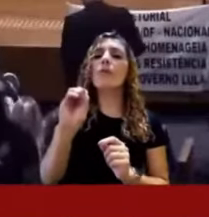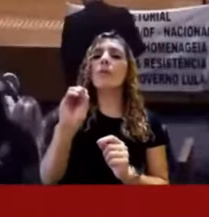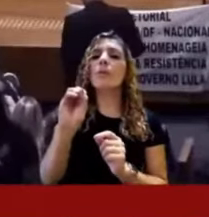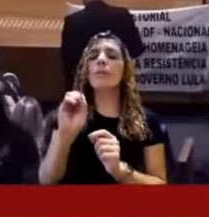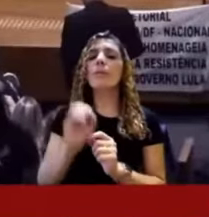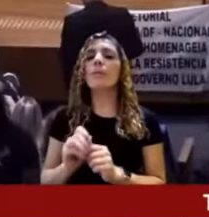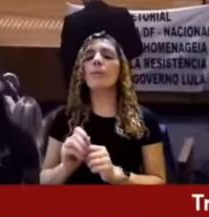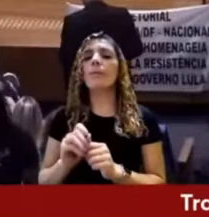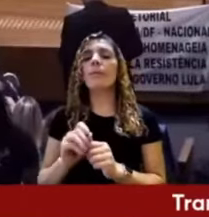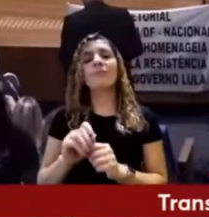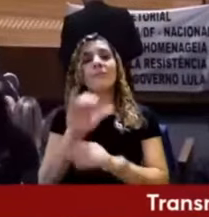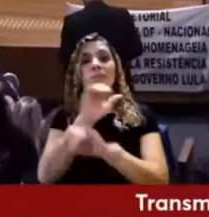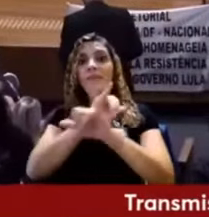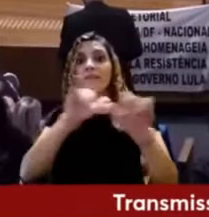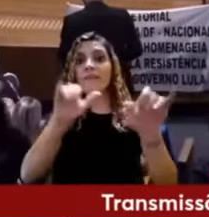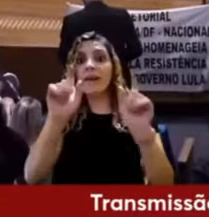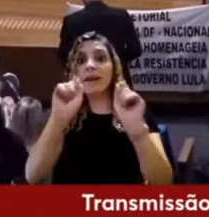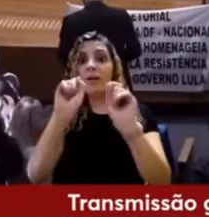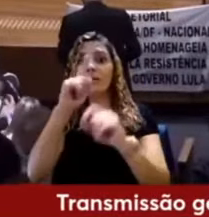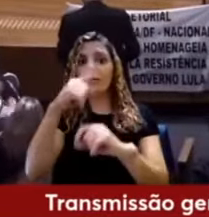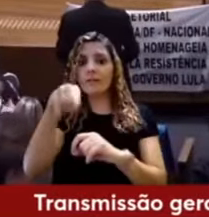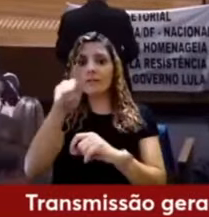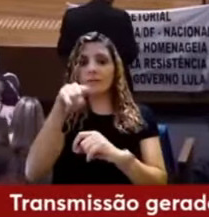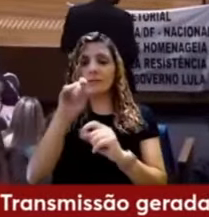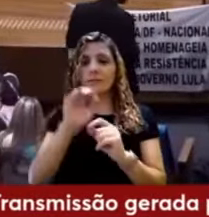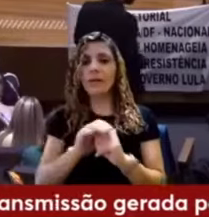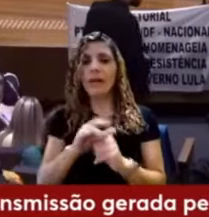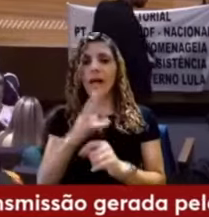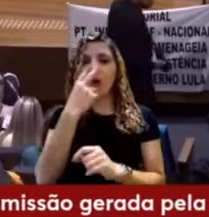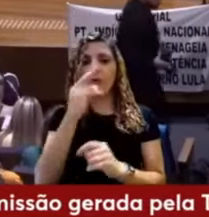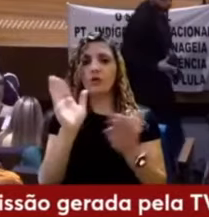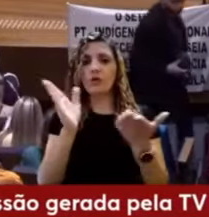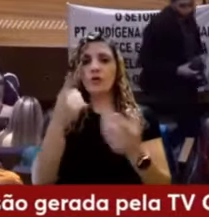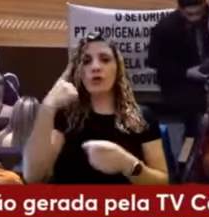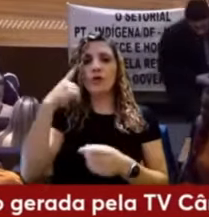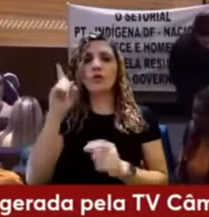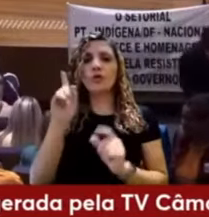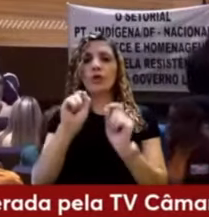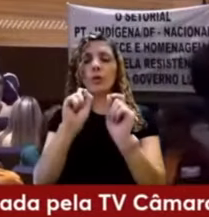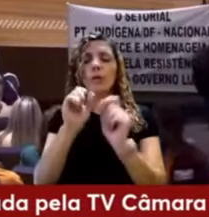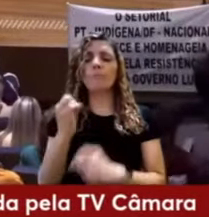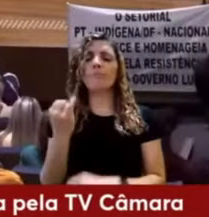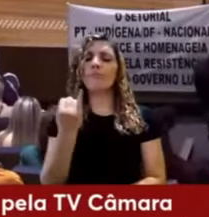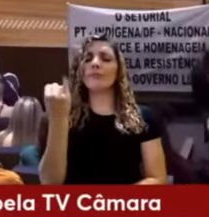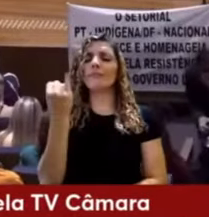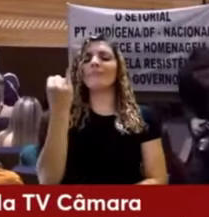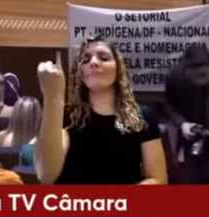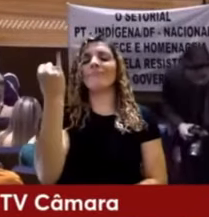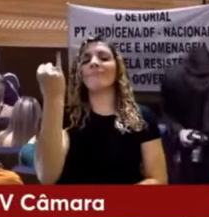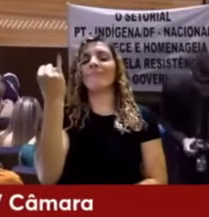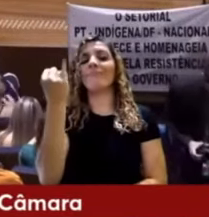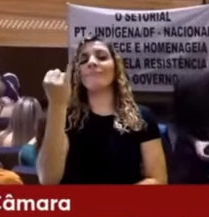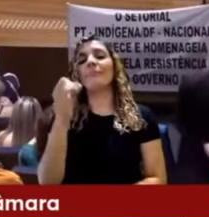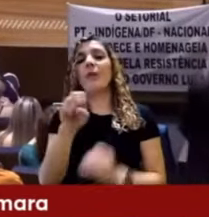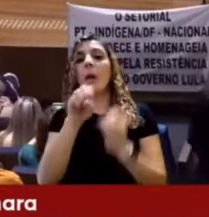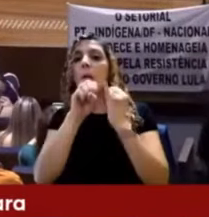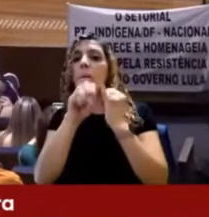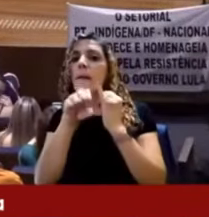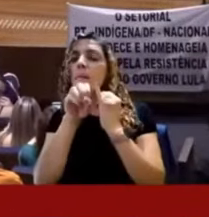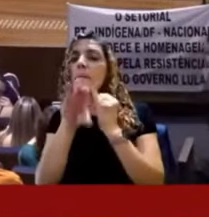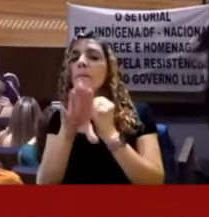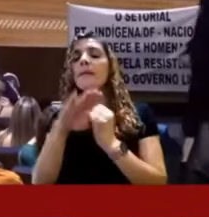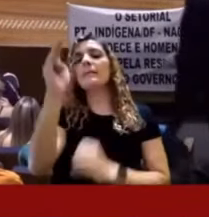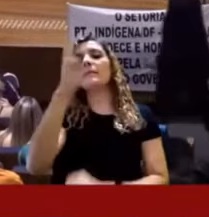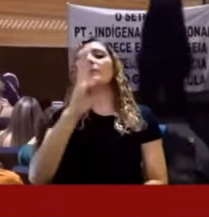dizer para vocês, gente, que eu acho que hoje é um dia muito importante para a imprensa brasileira,